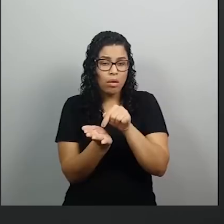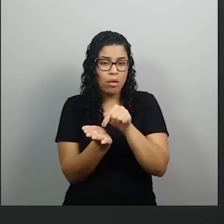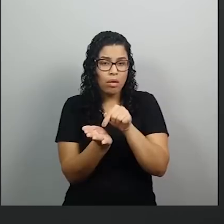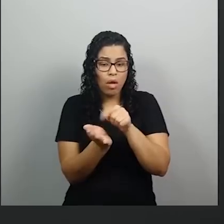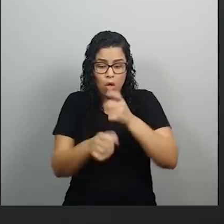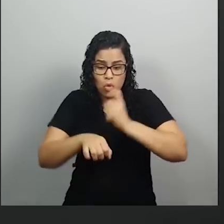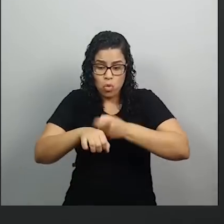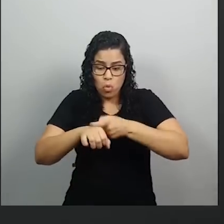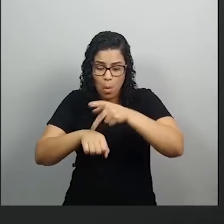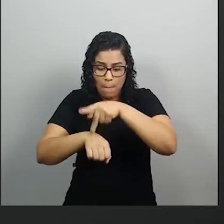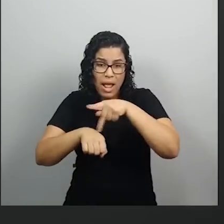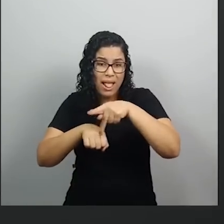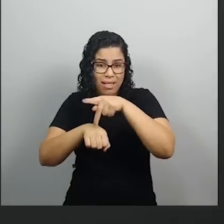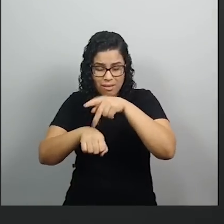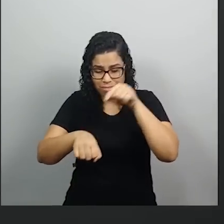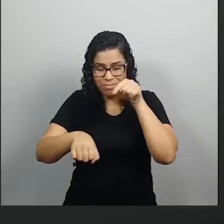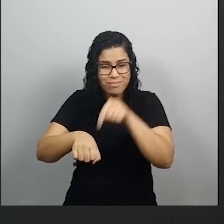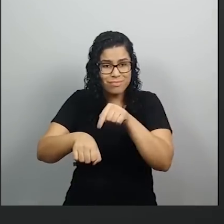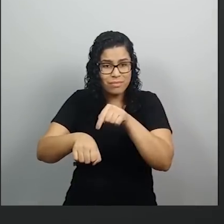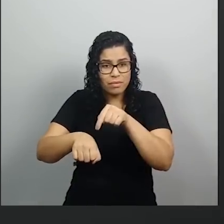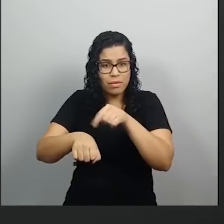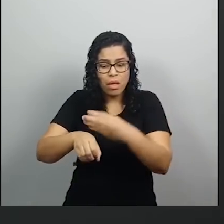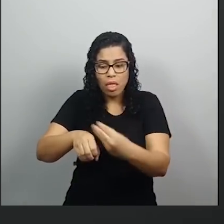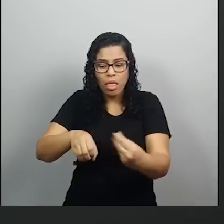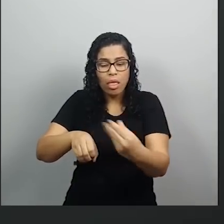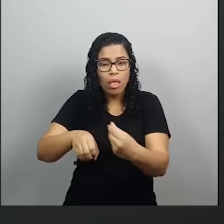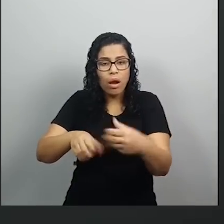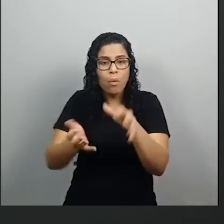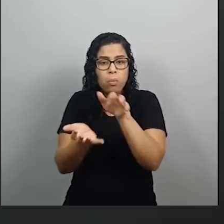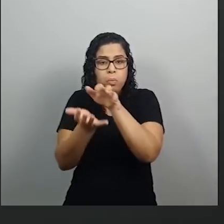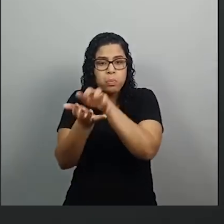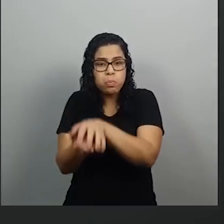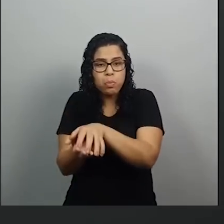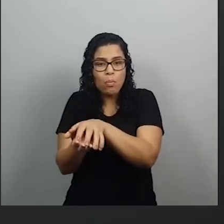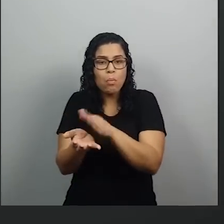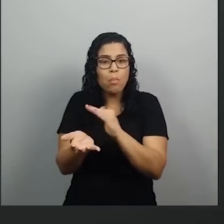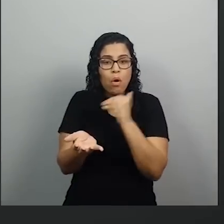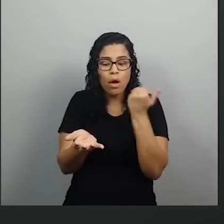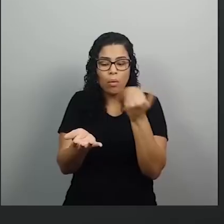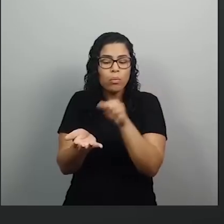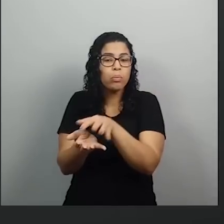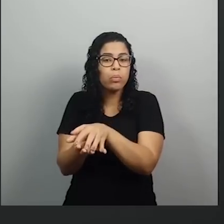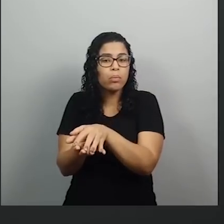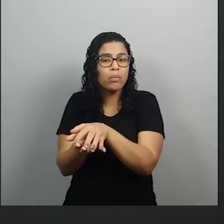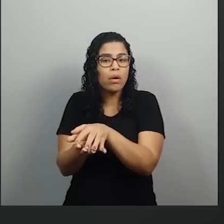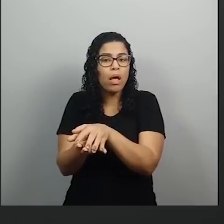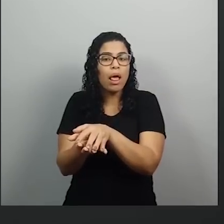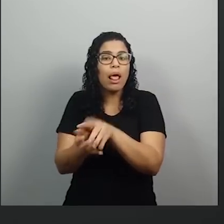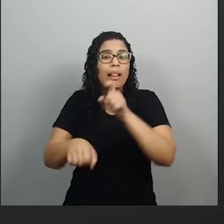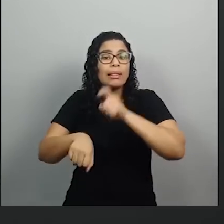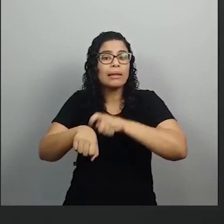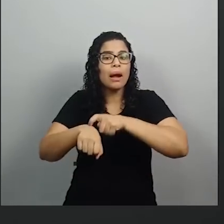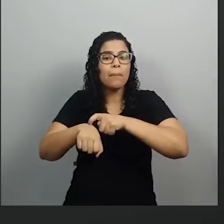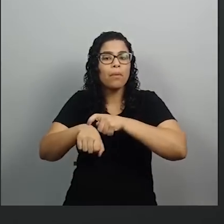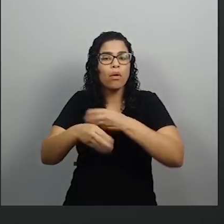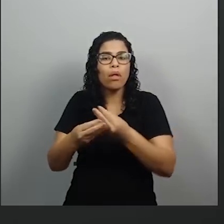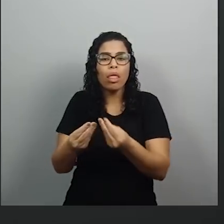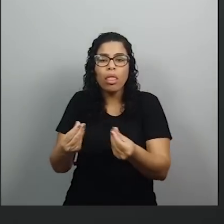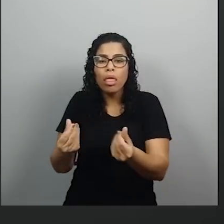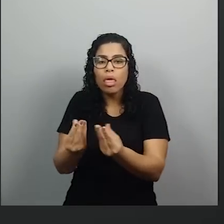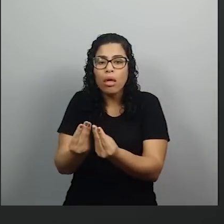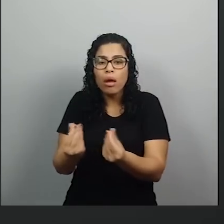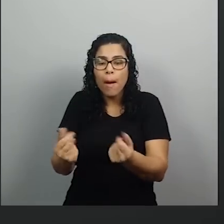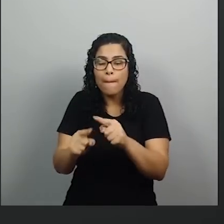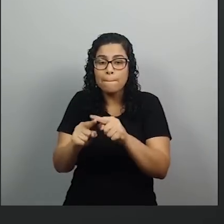estava ainda um pouco úmido ou pastoso. Aquele ser morreu ali. Com o tempo, ele foi se degradando, mas